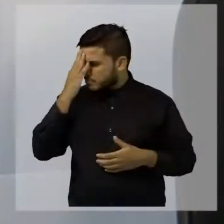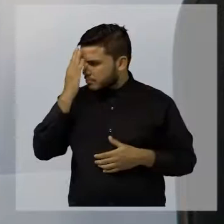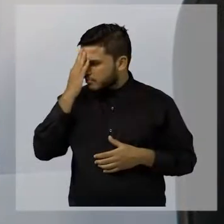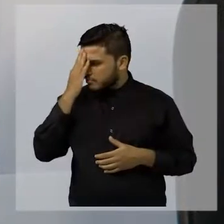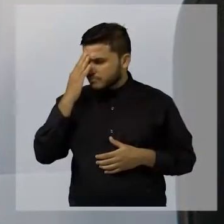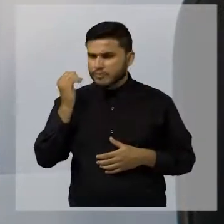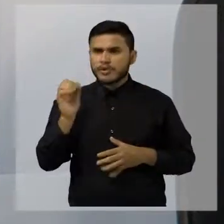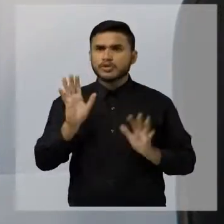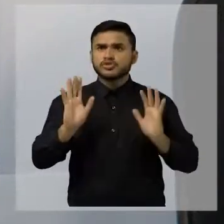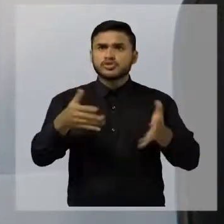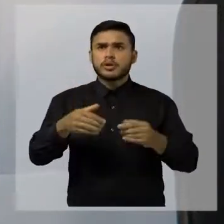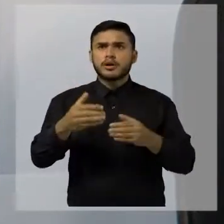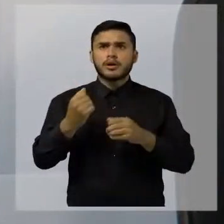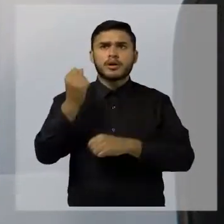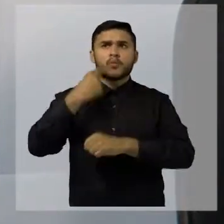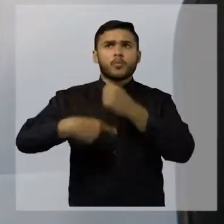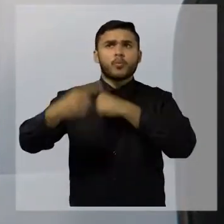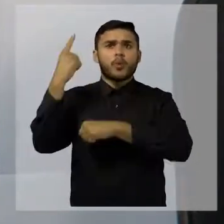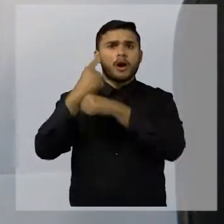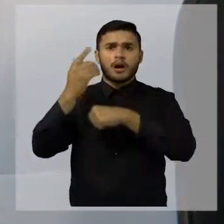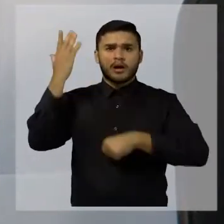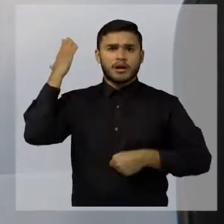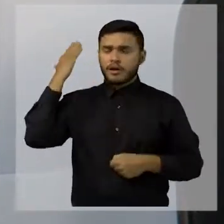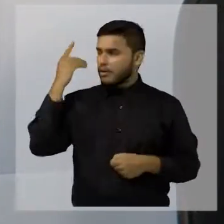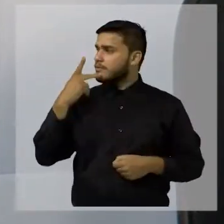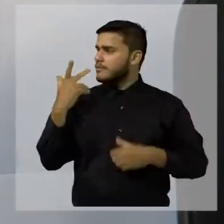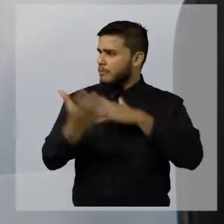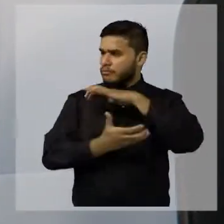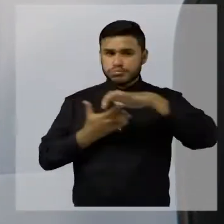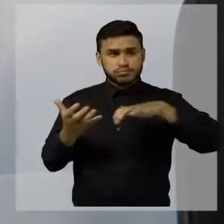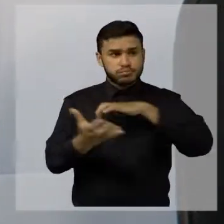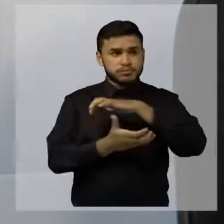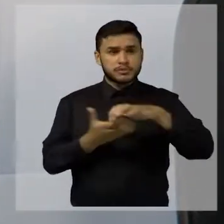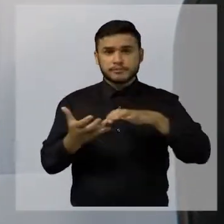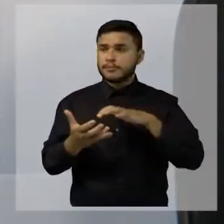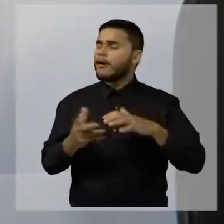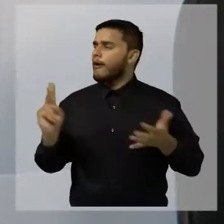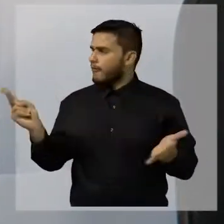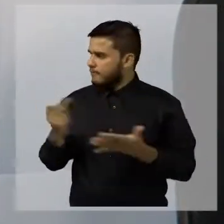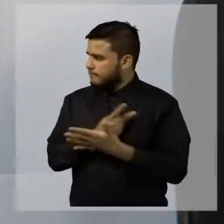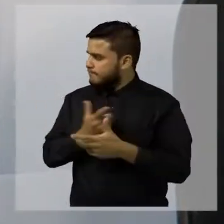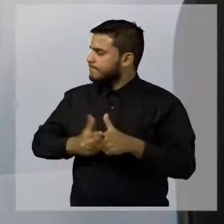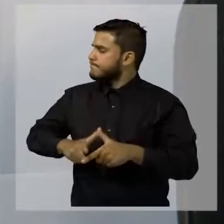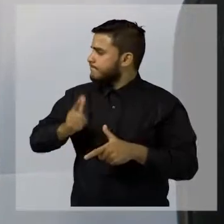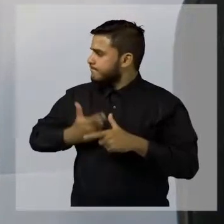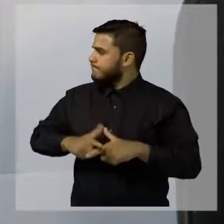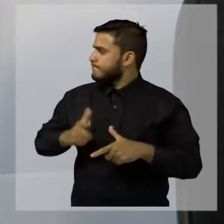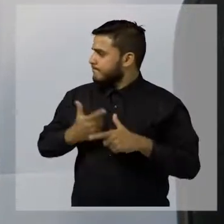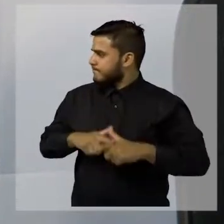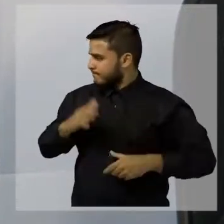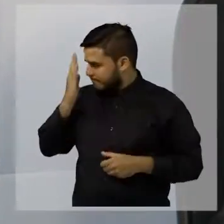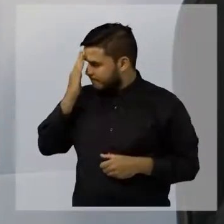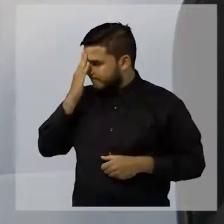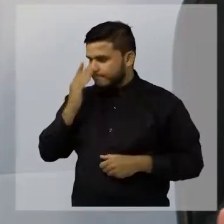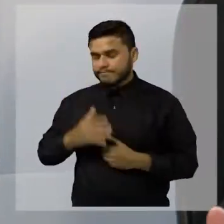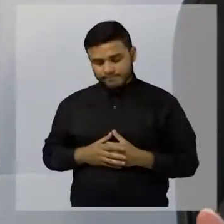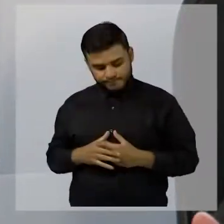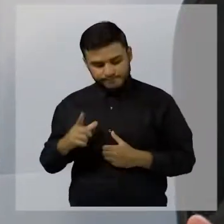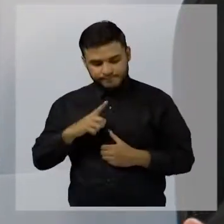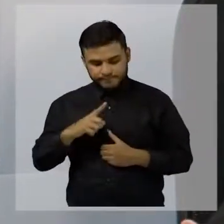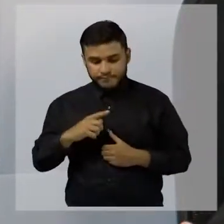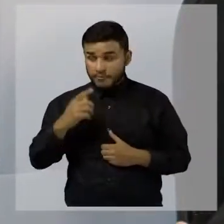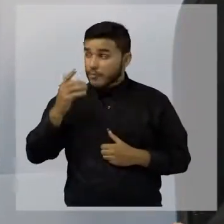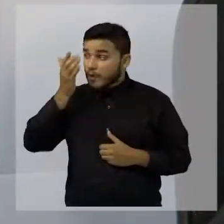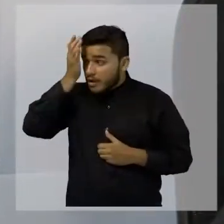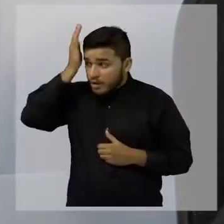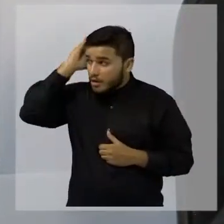vai fazer um ano agora em maio, ela literalmente demonstrou a fragilidade do governo